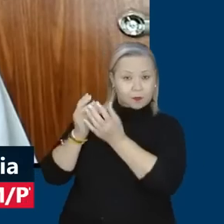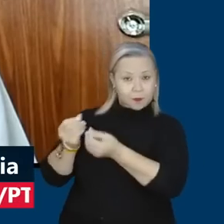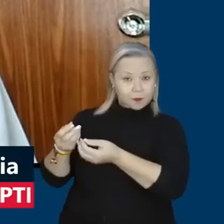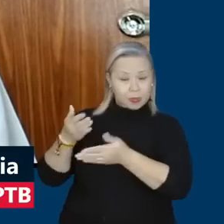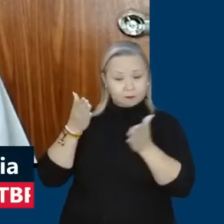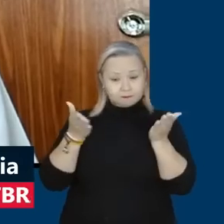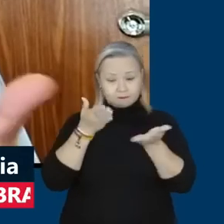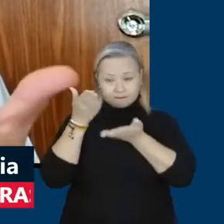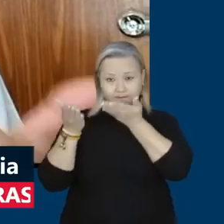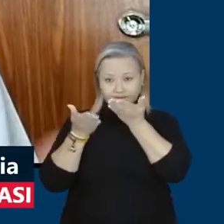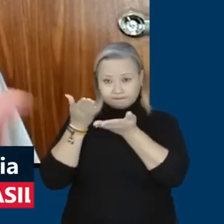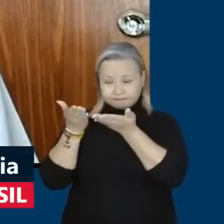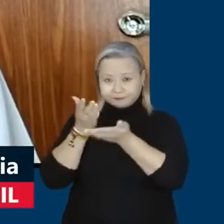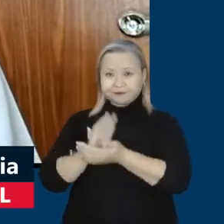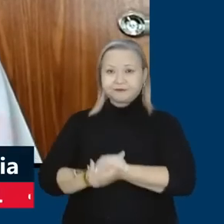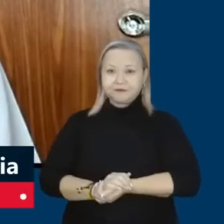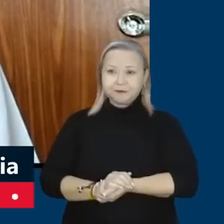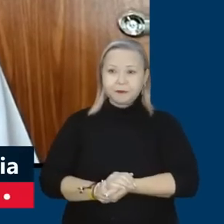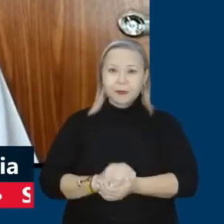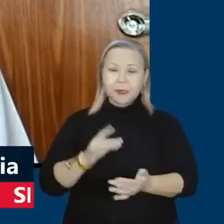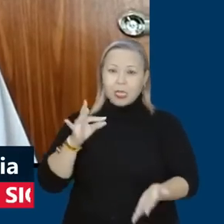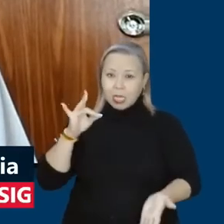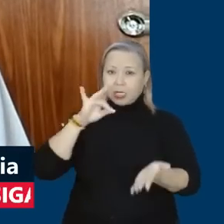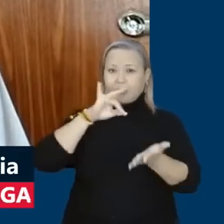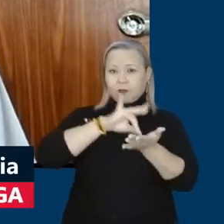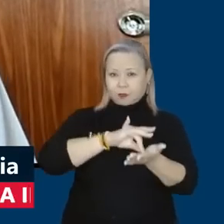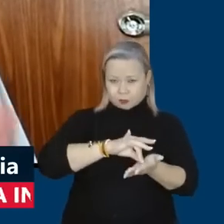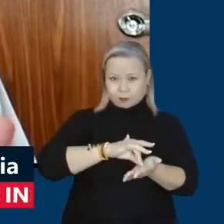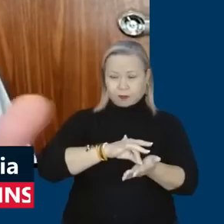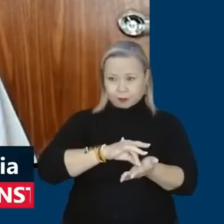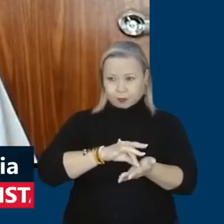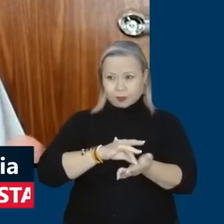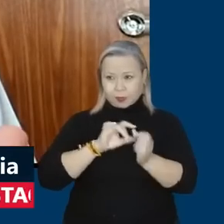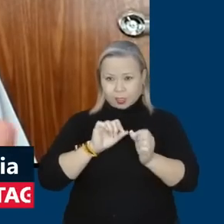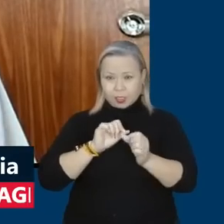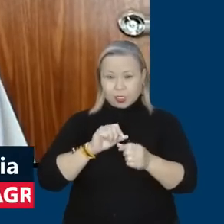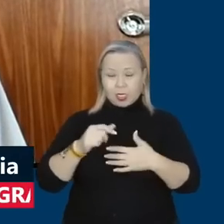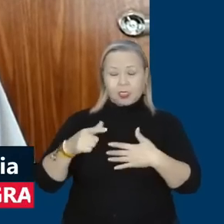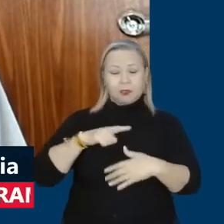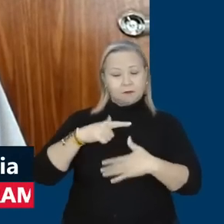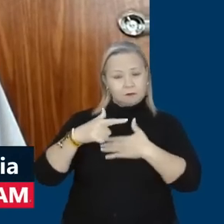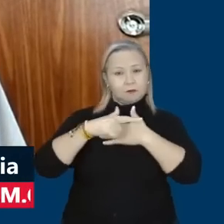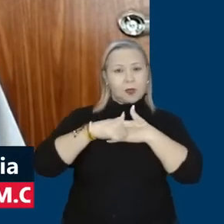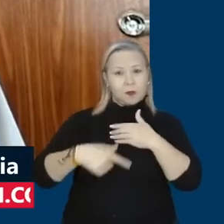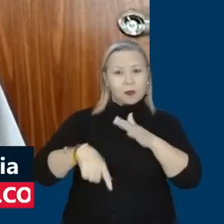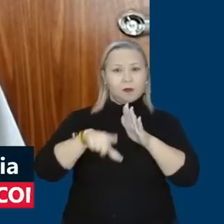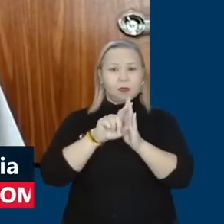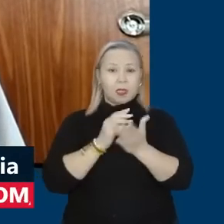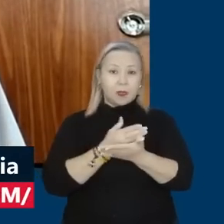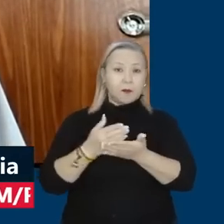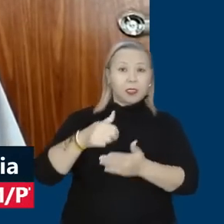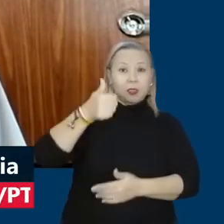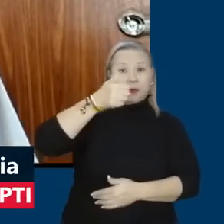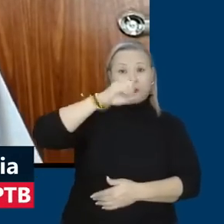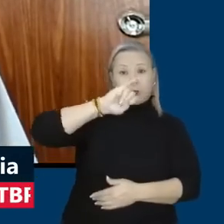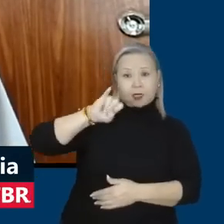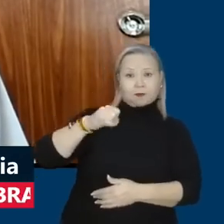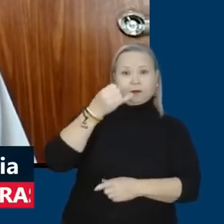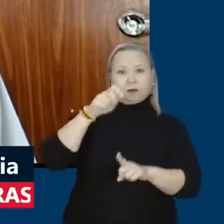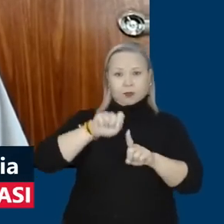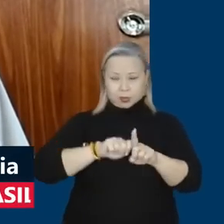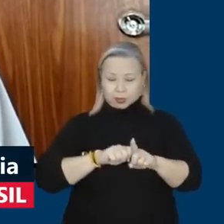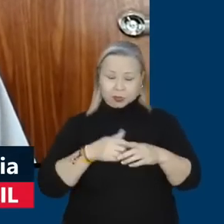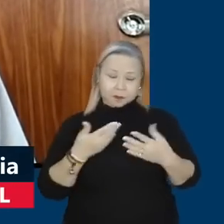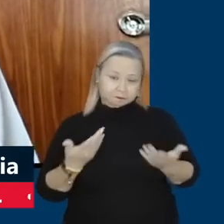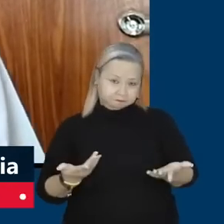trata dela efetivamente existir e ter o seu papel de lei a partir de 1º de janeiro.